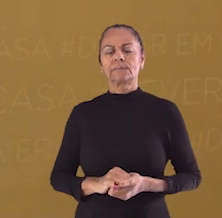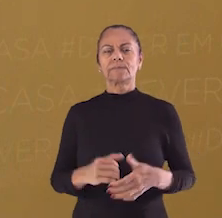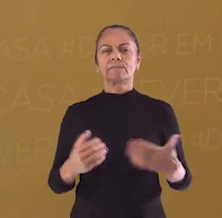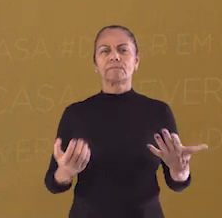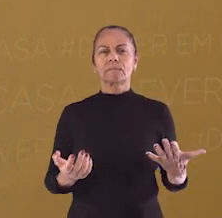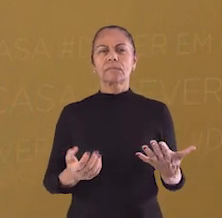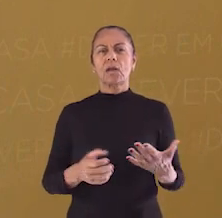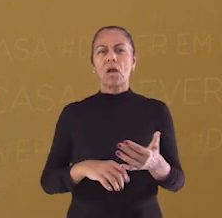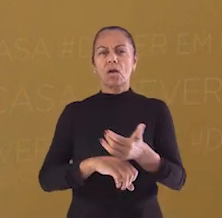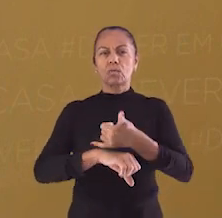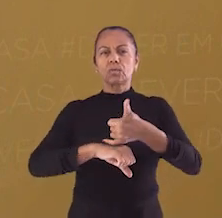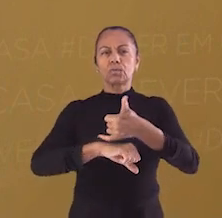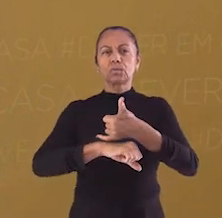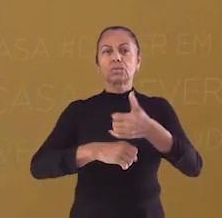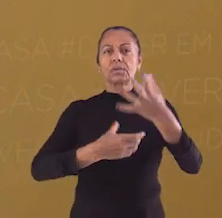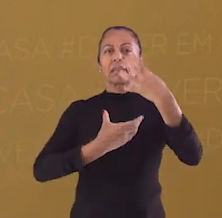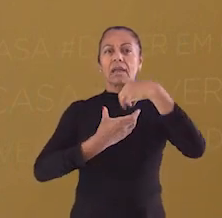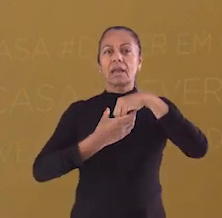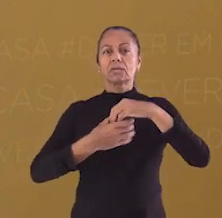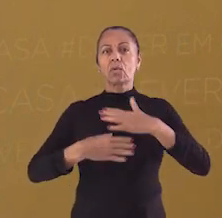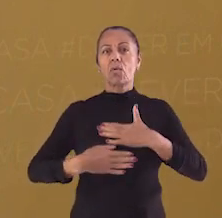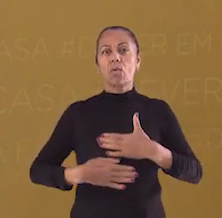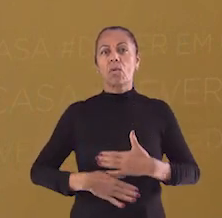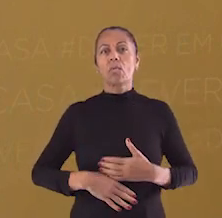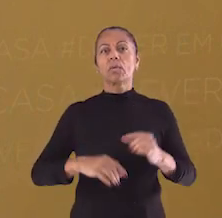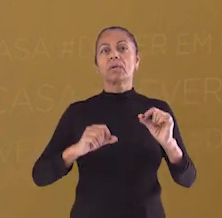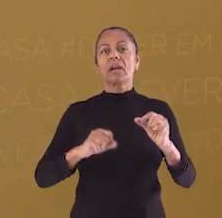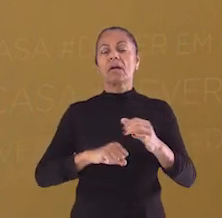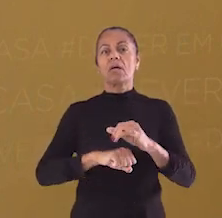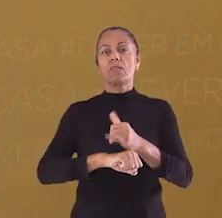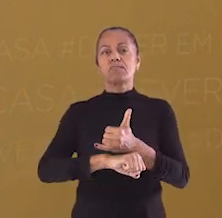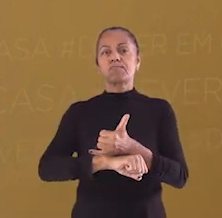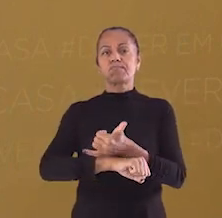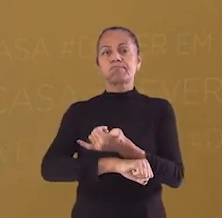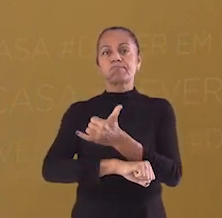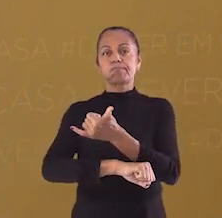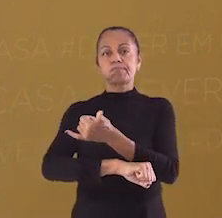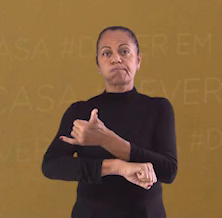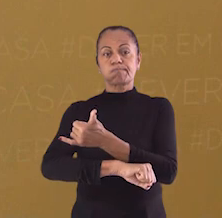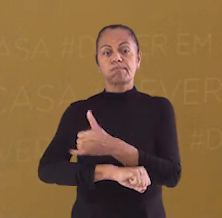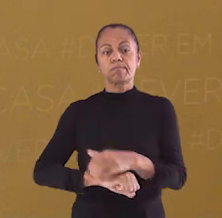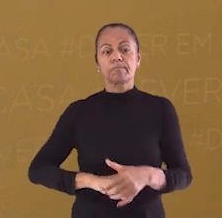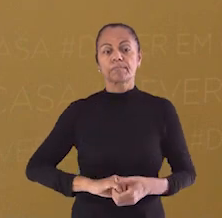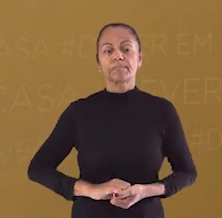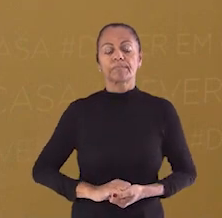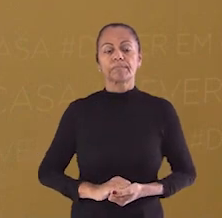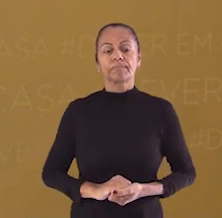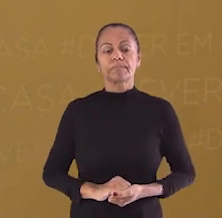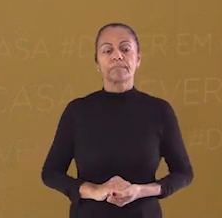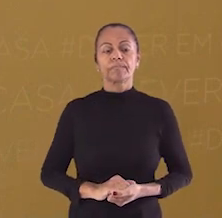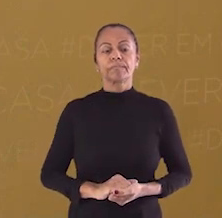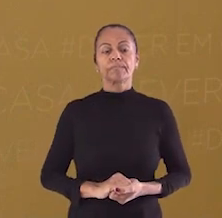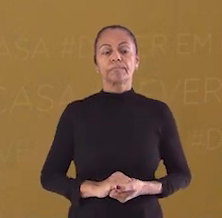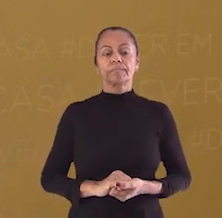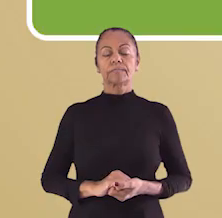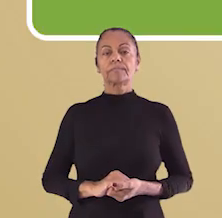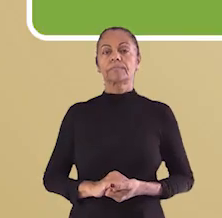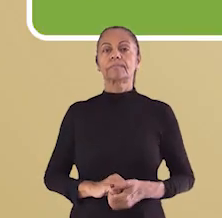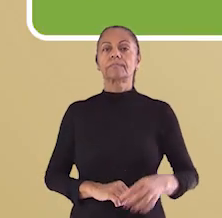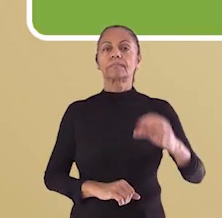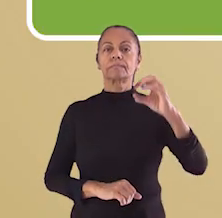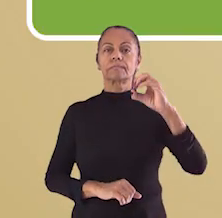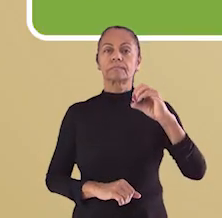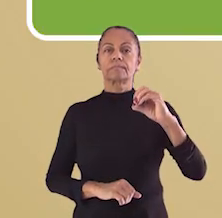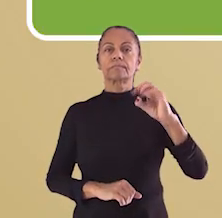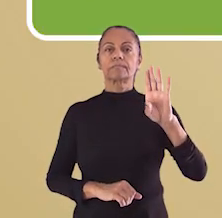é a obesidade. É o acúmulo de gordura corporal. Ué, professor, mas não é o caso anterior? A